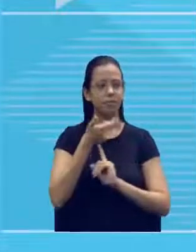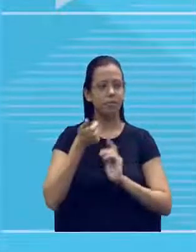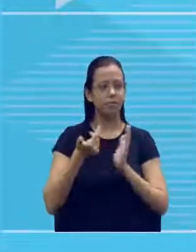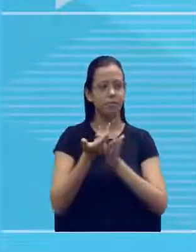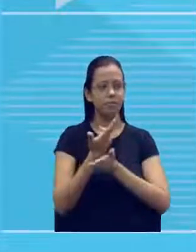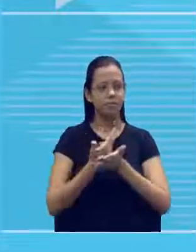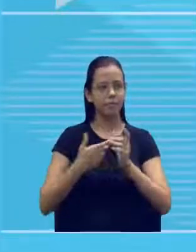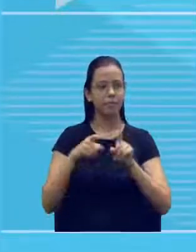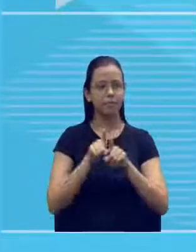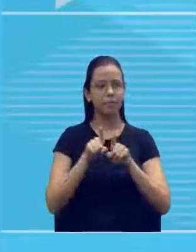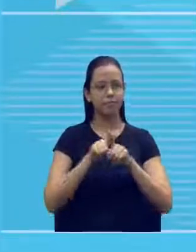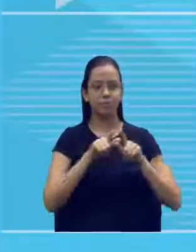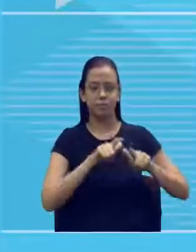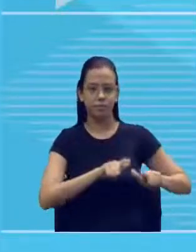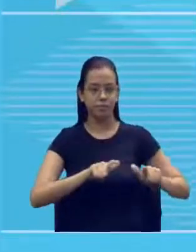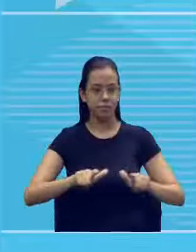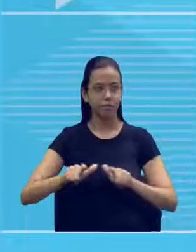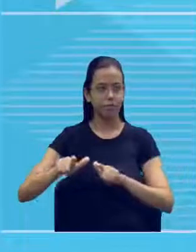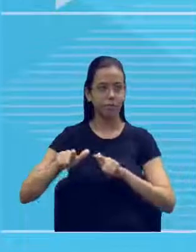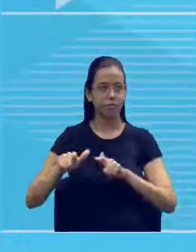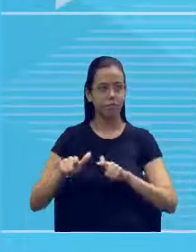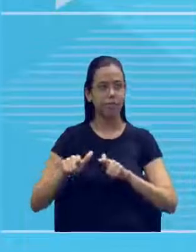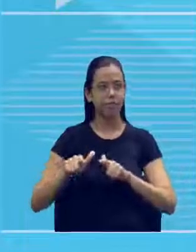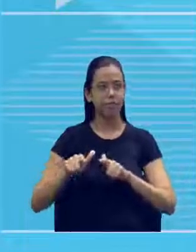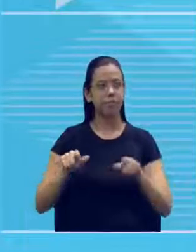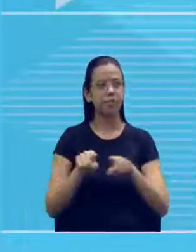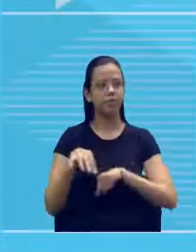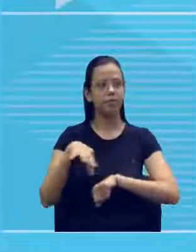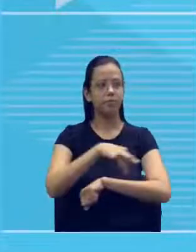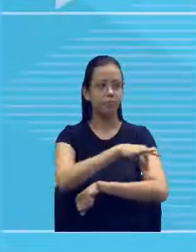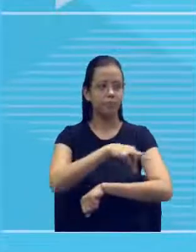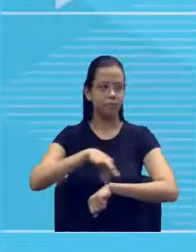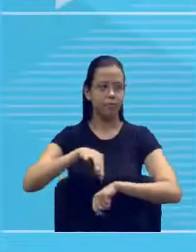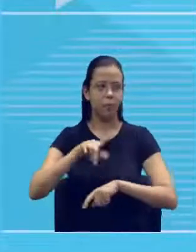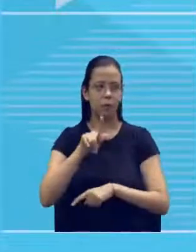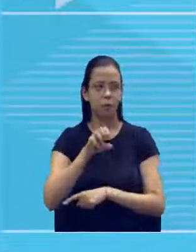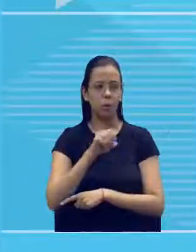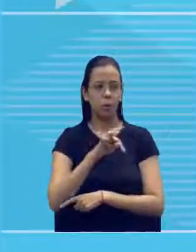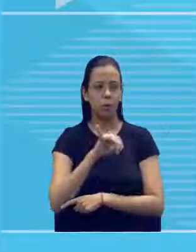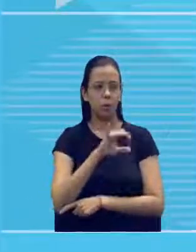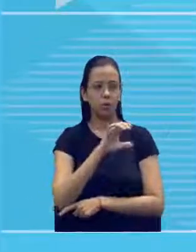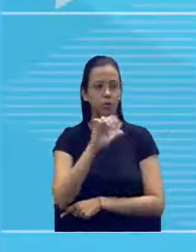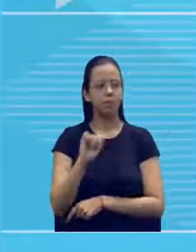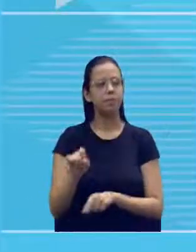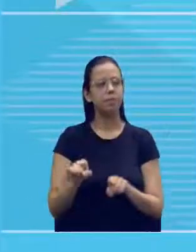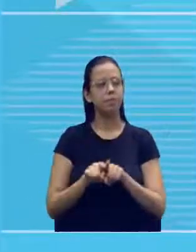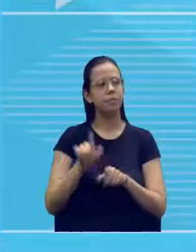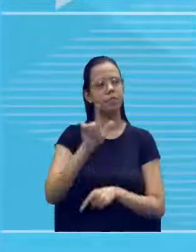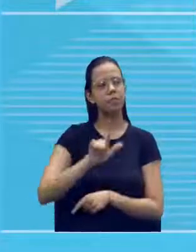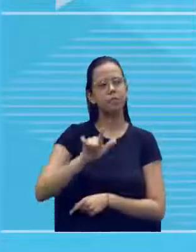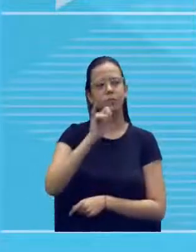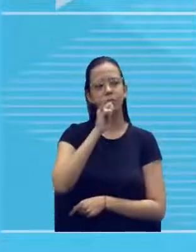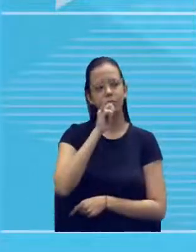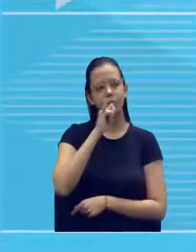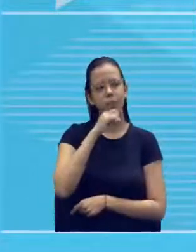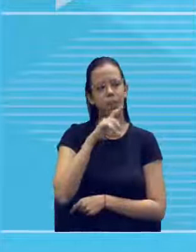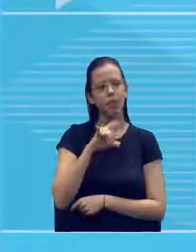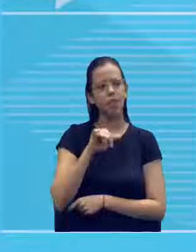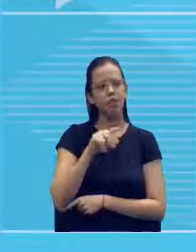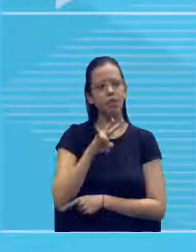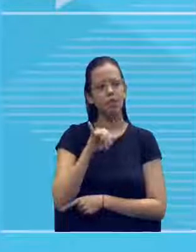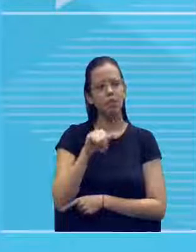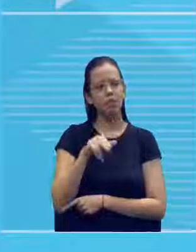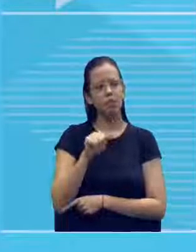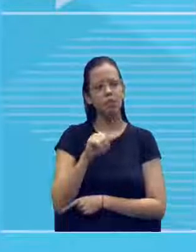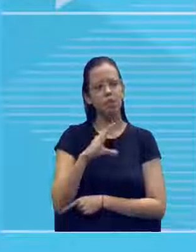e tapeçarias, a arquitetura gótica e a literatura, como Divina Comédia de